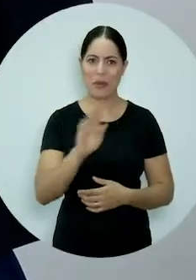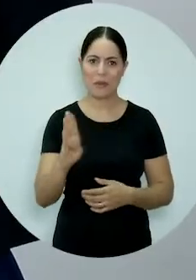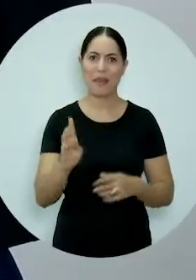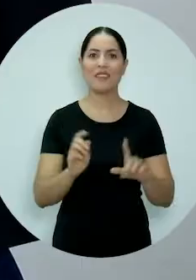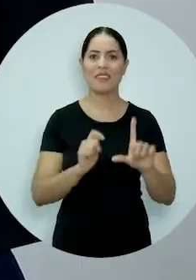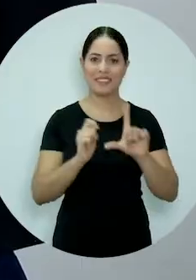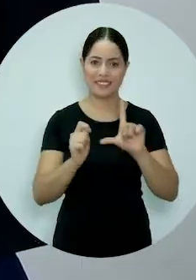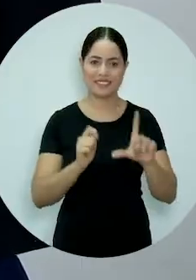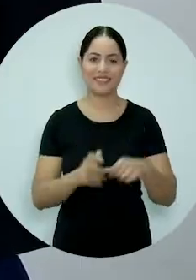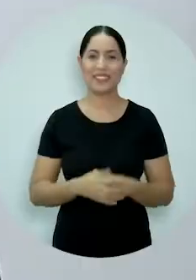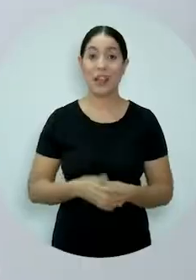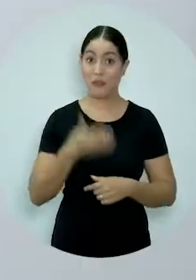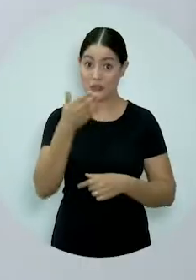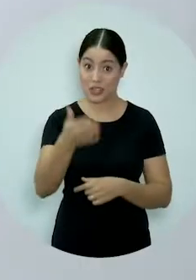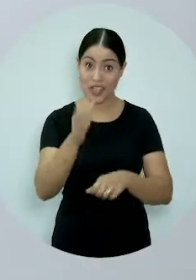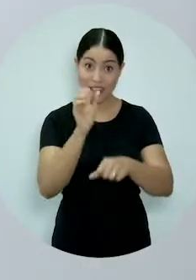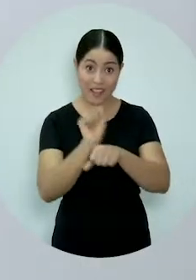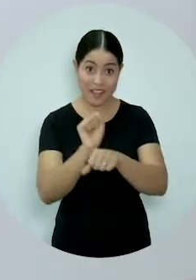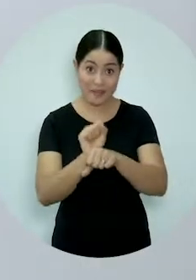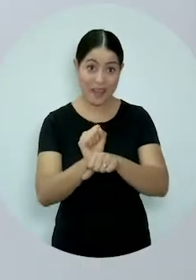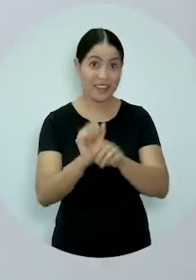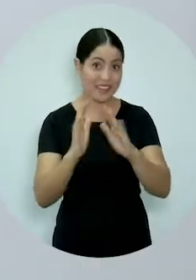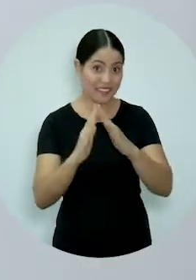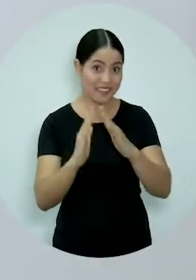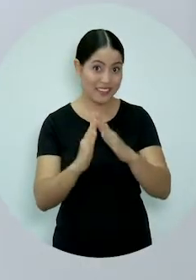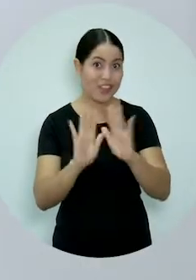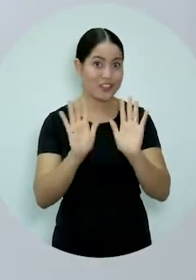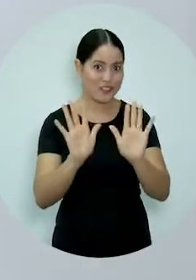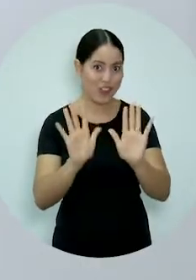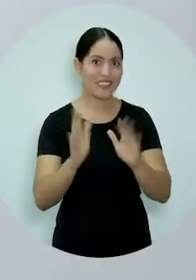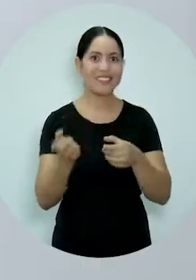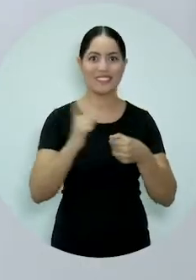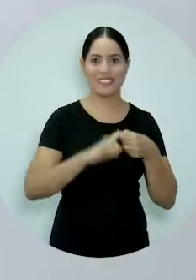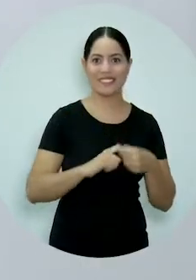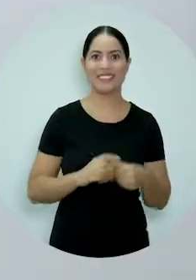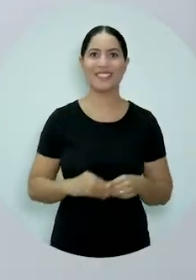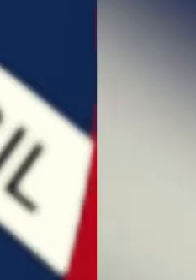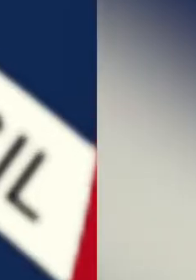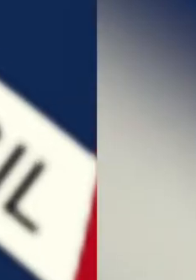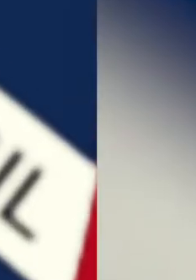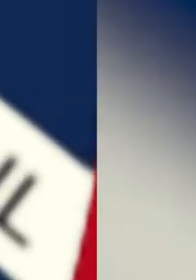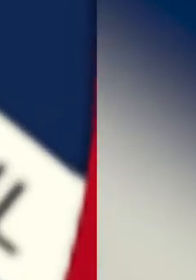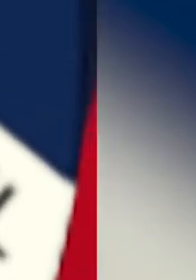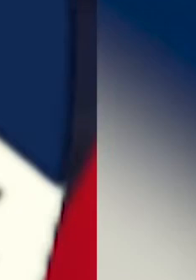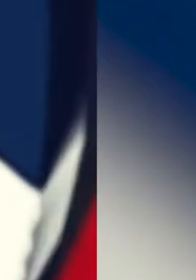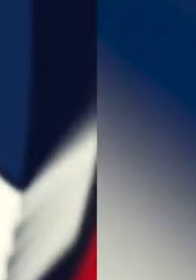aqui no OAB Entrevista. E você que está em casa, não saia daí, daqui a pouquinho a gente volta.